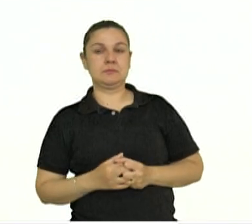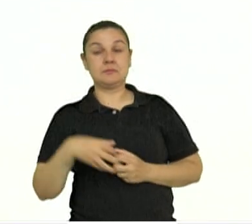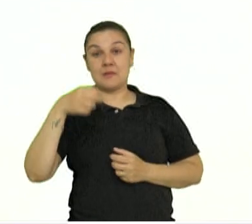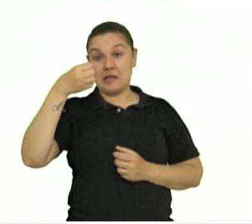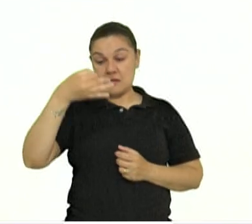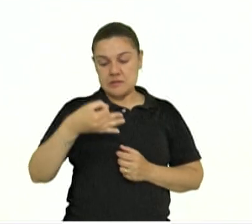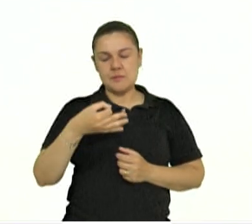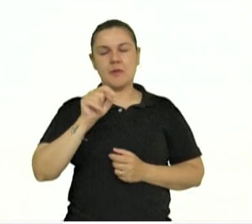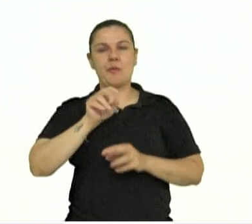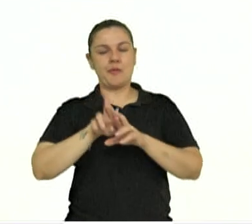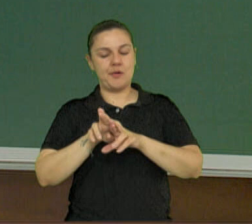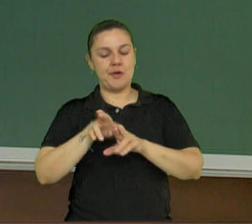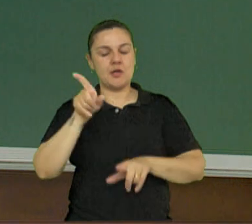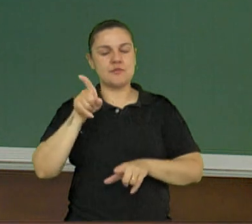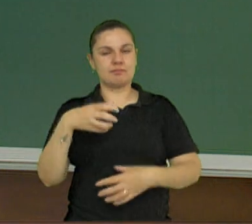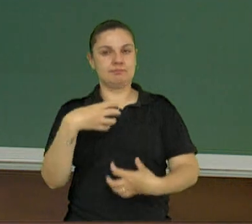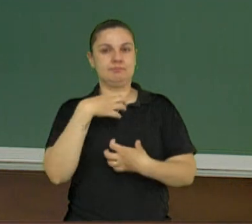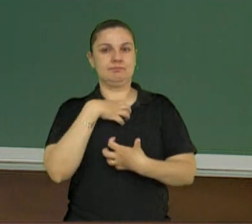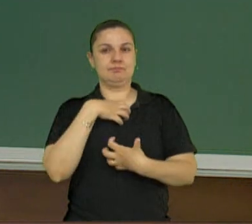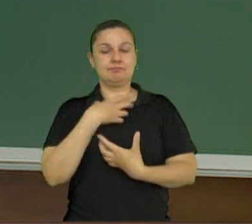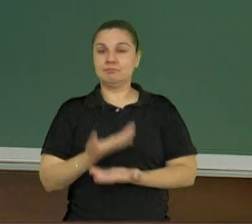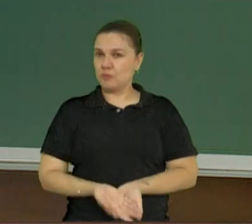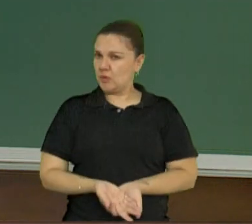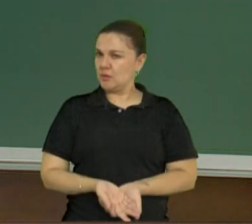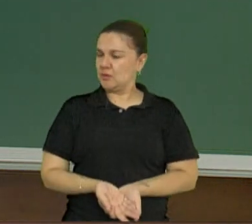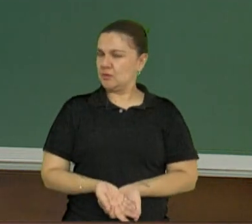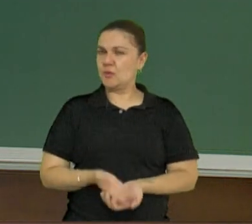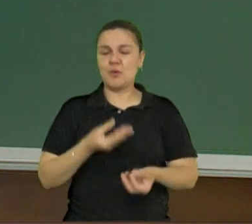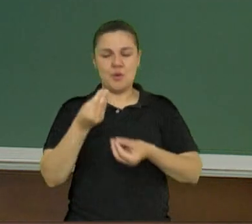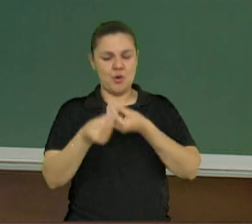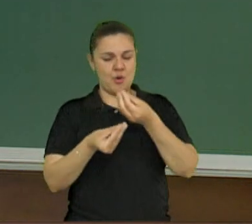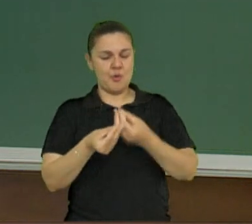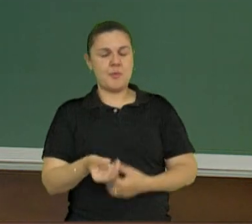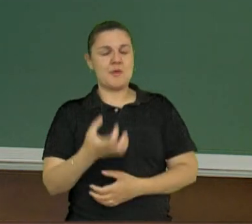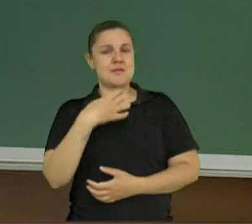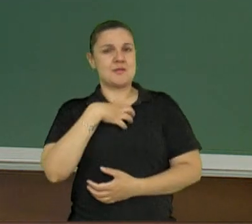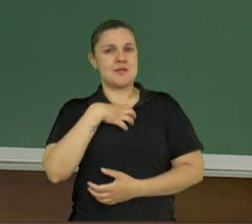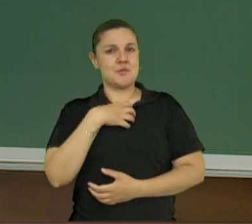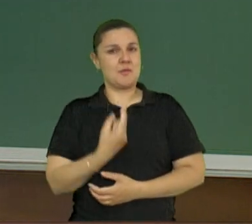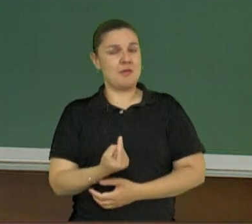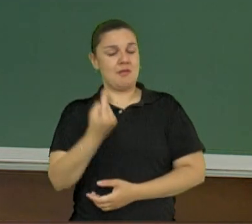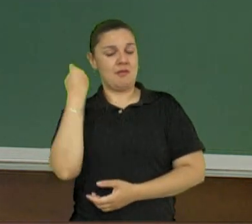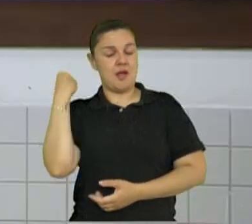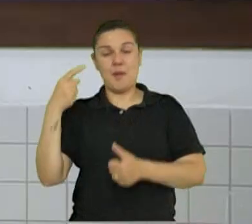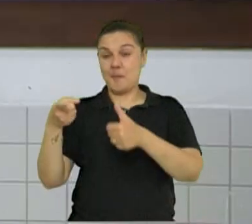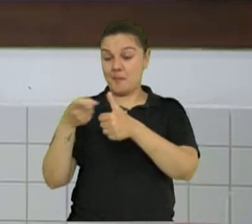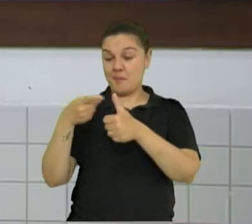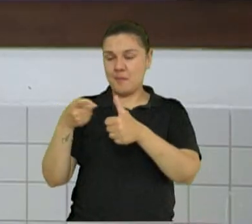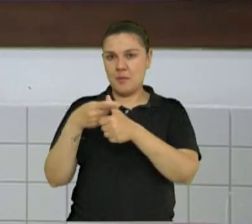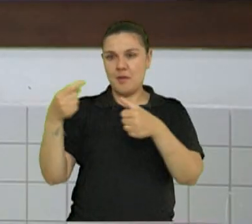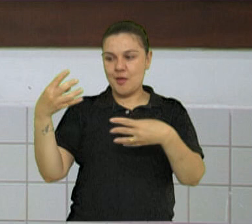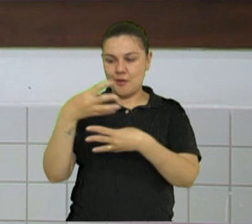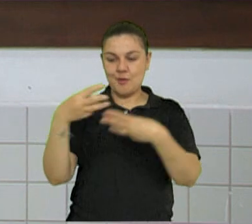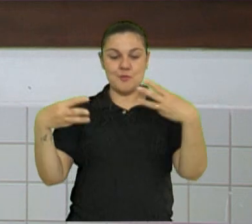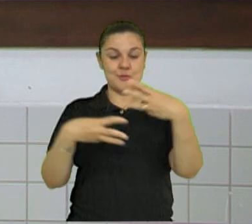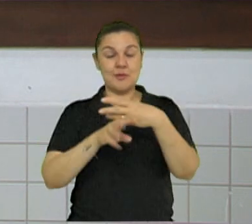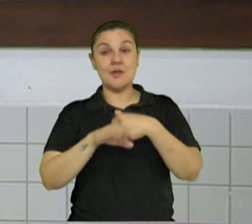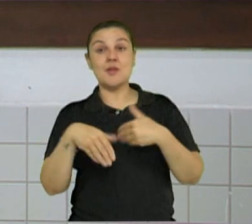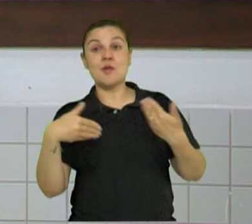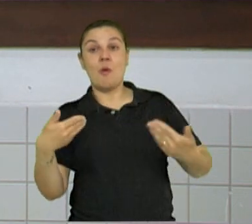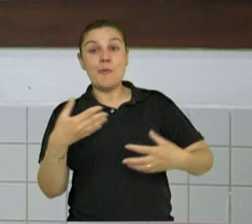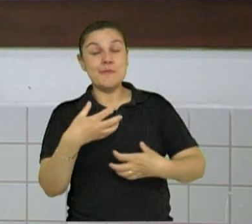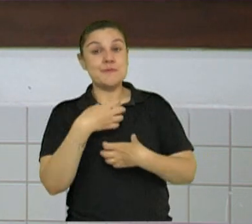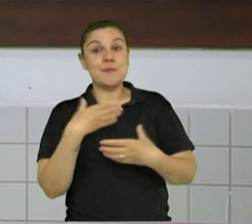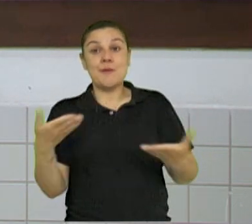Explique essa diferença de sentimentos. Então, como que é esse sentimento lá do meu primeiro soneto? E como é o sentimento